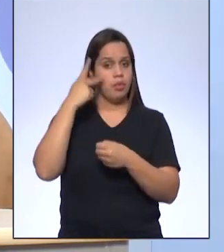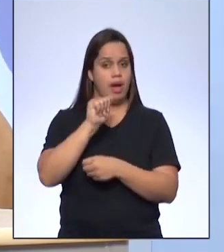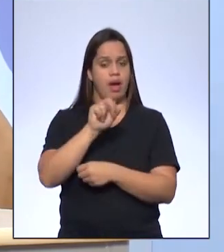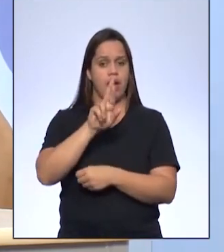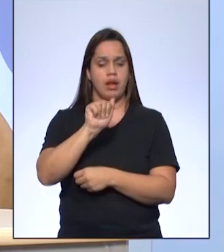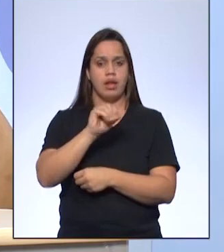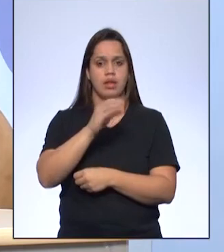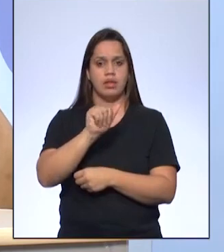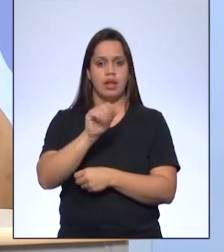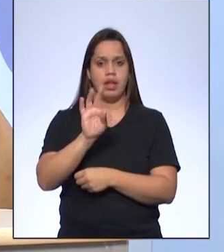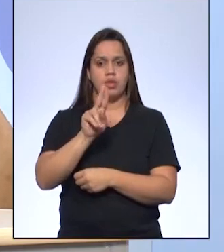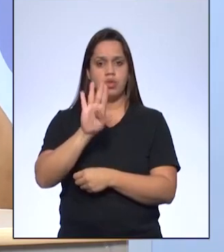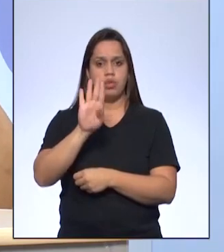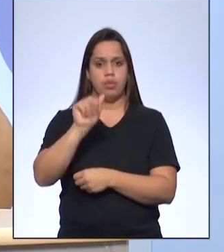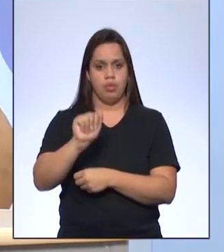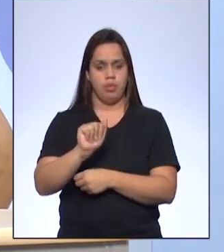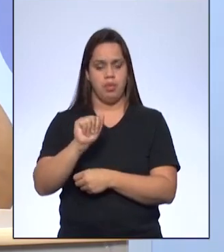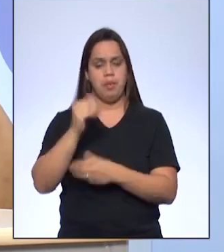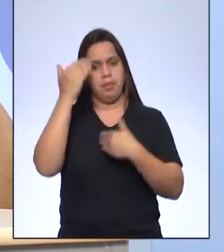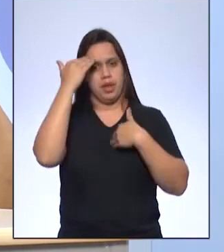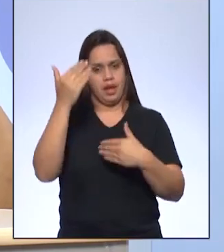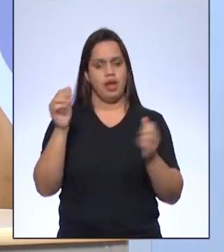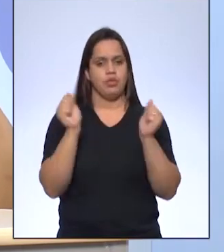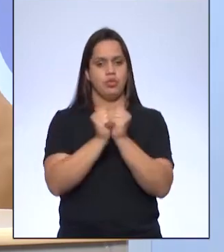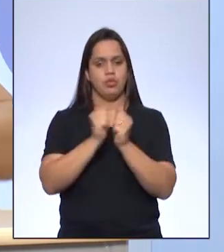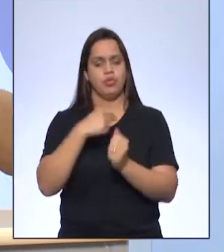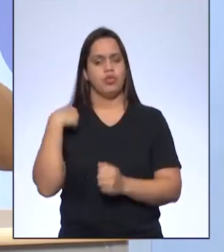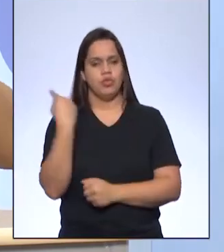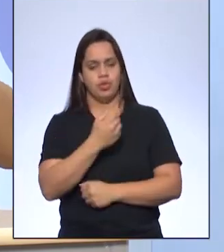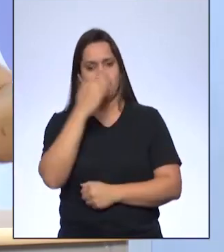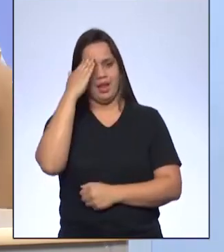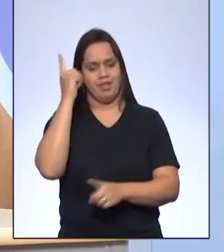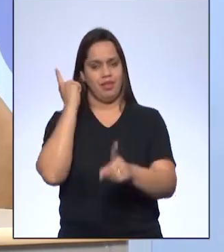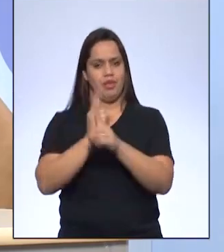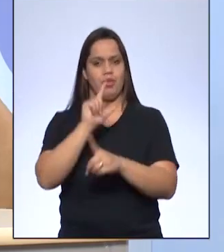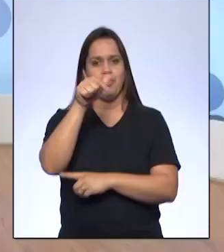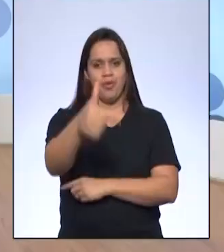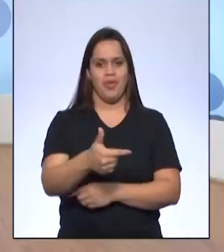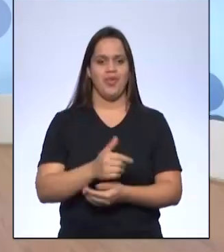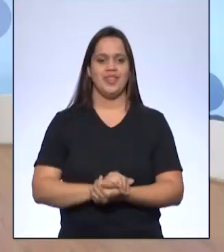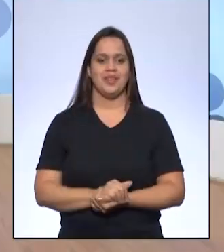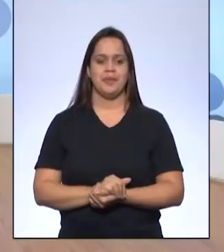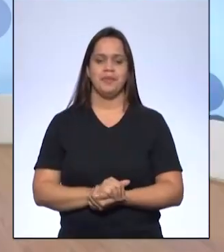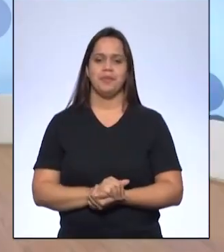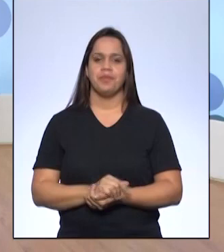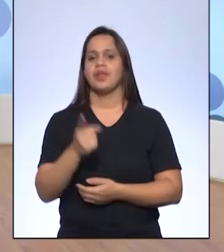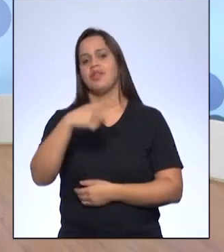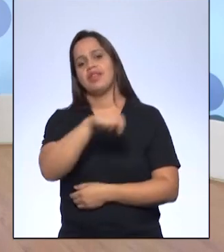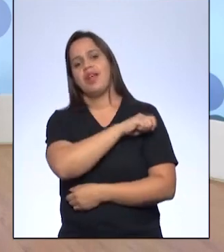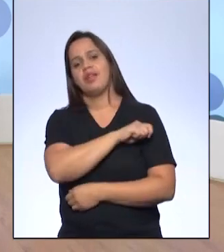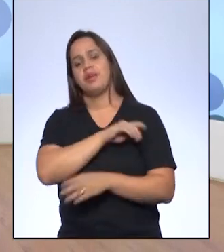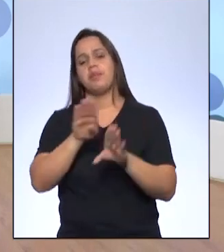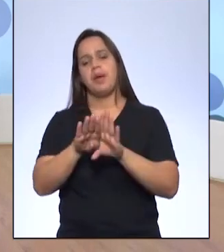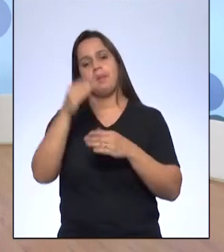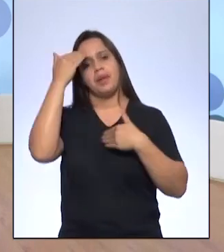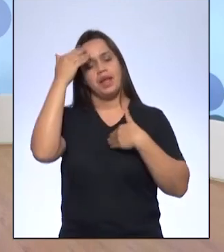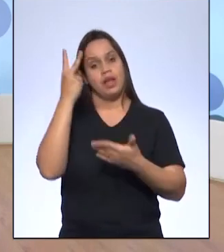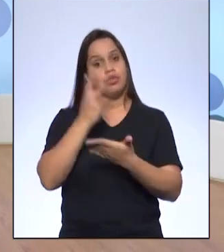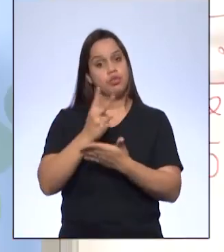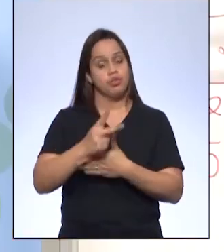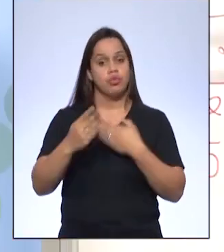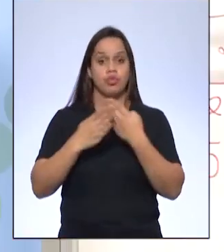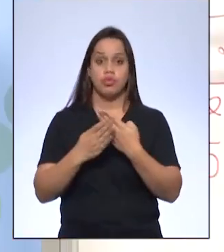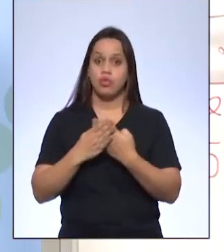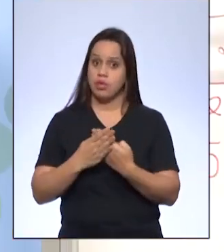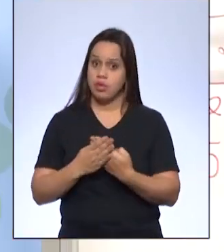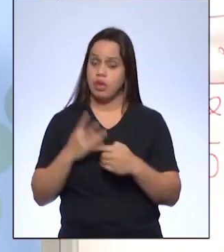Obrigado, professora. Estamos todos juntos aqui. Obrigado. Até a próxima. Gente, muito obrigada. Continuem